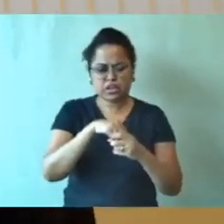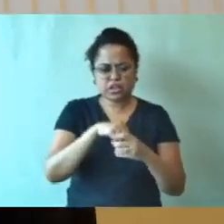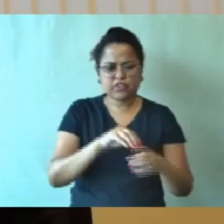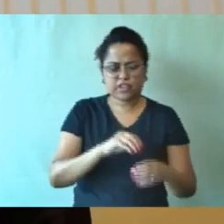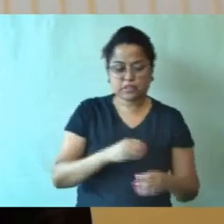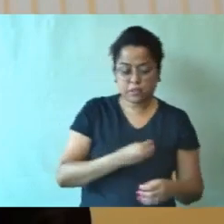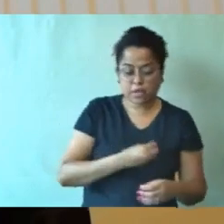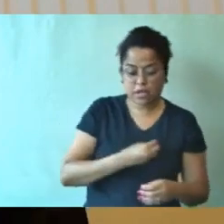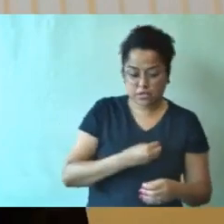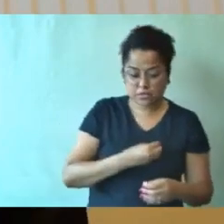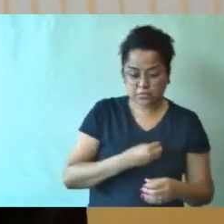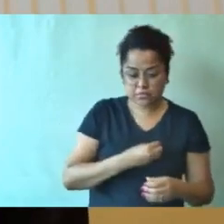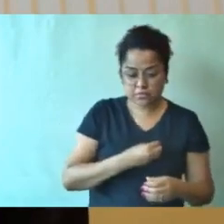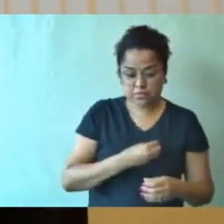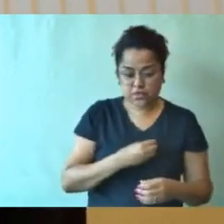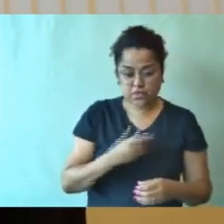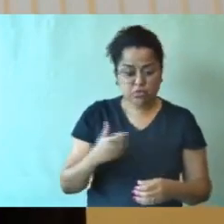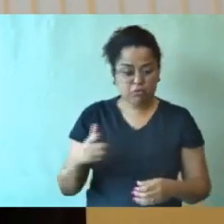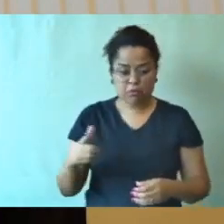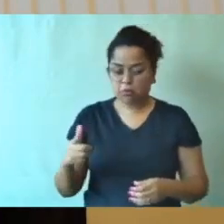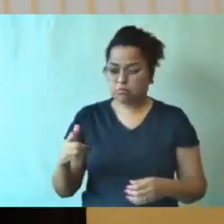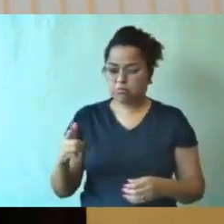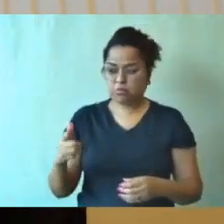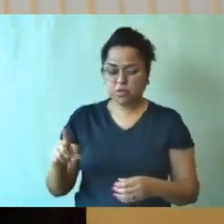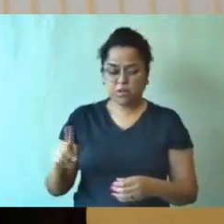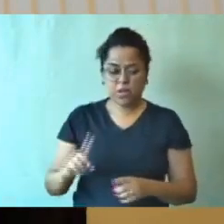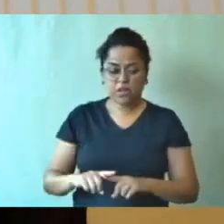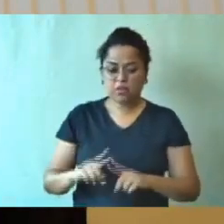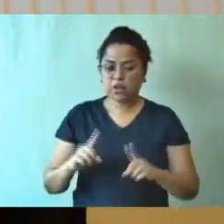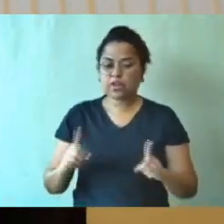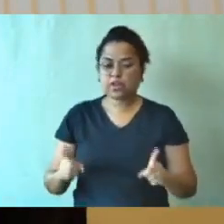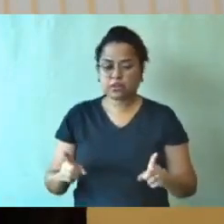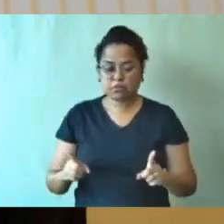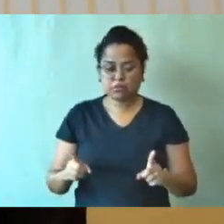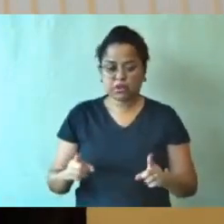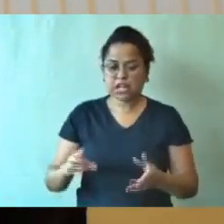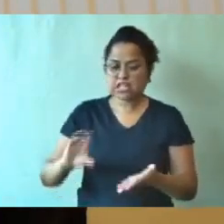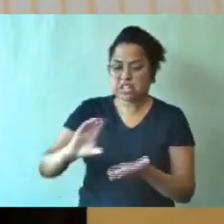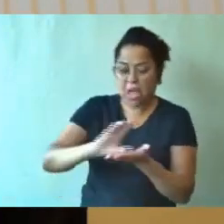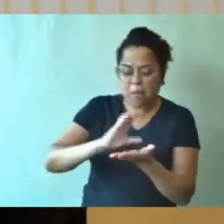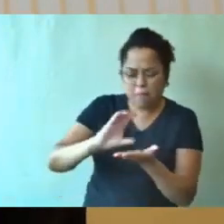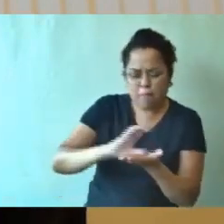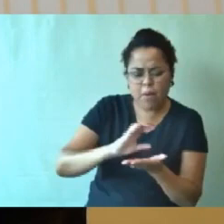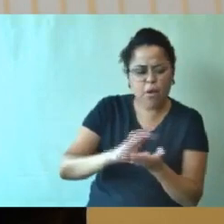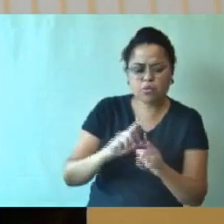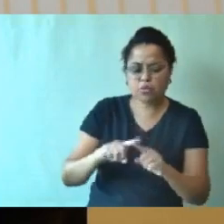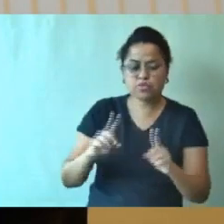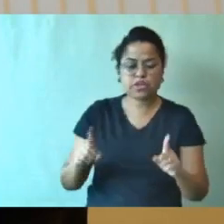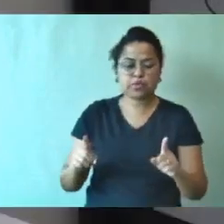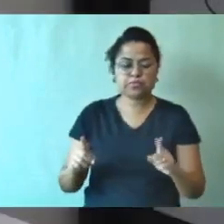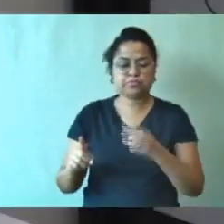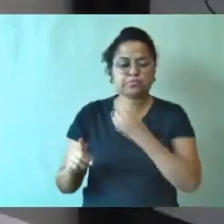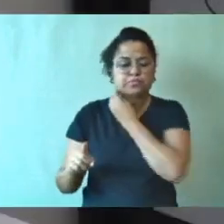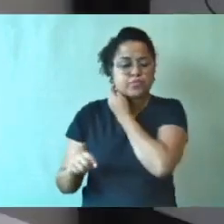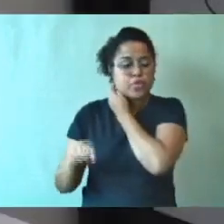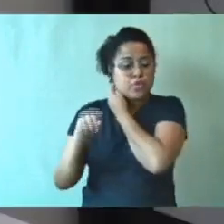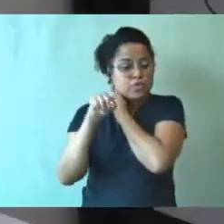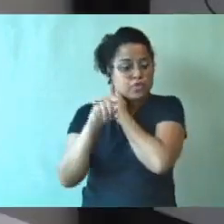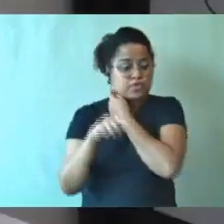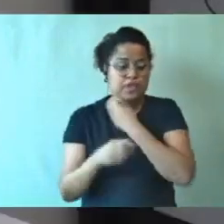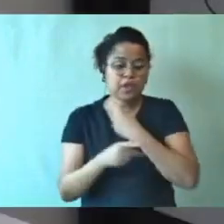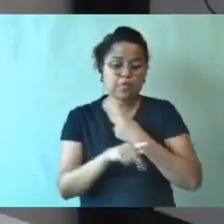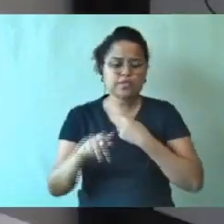BH Leste receber os recursos, não. A Torres BH Leste S.A. Deu... Não, estou falando o seguinte, você é o presidente do